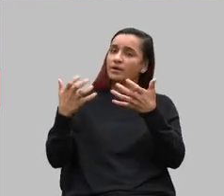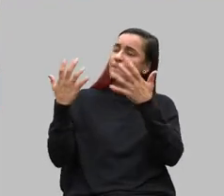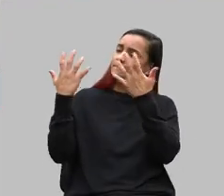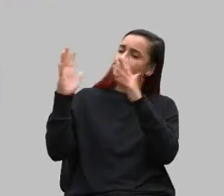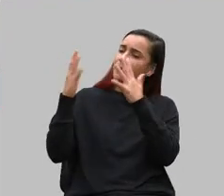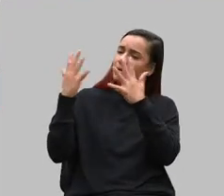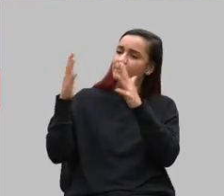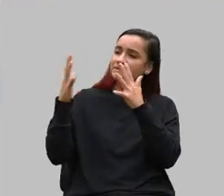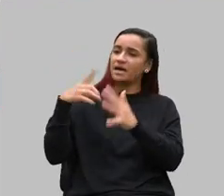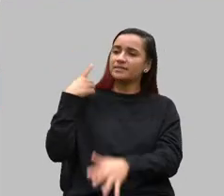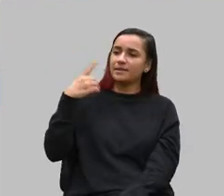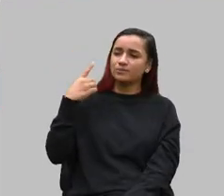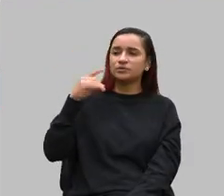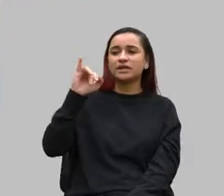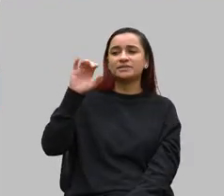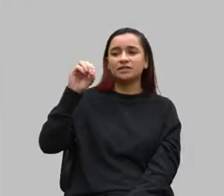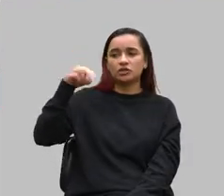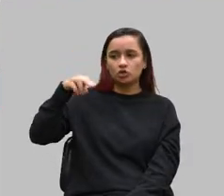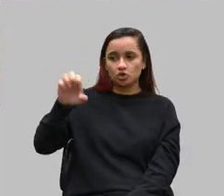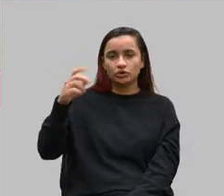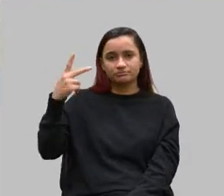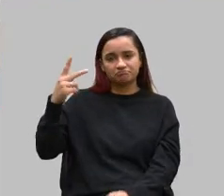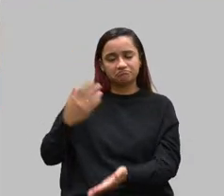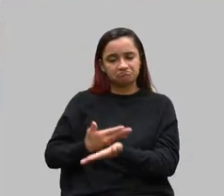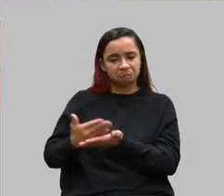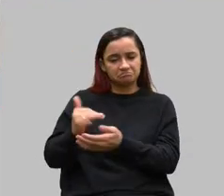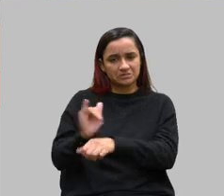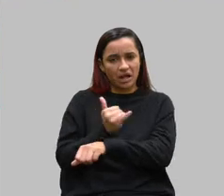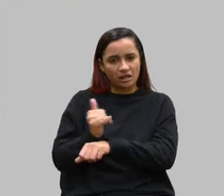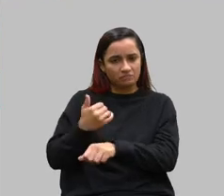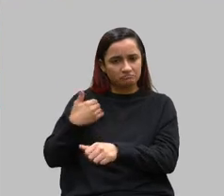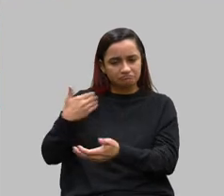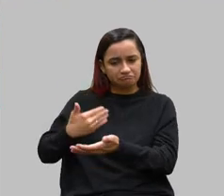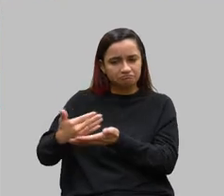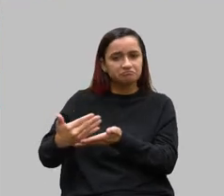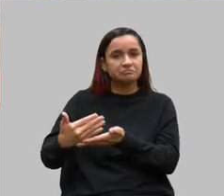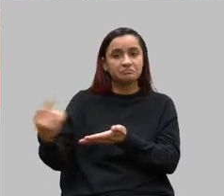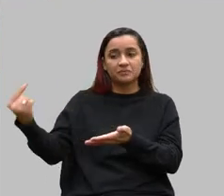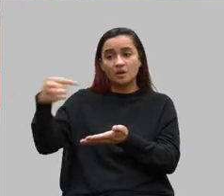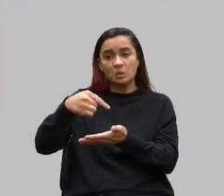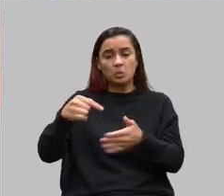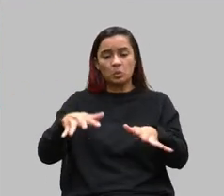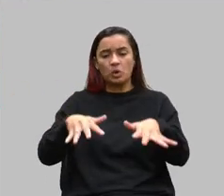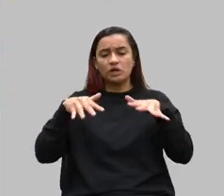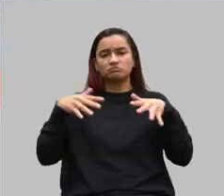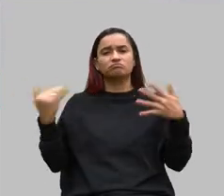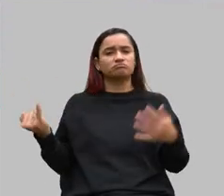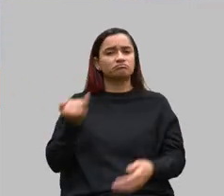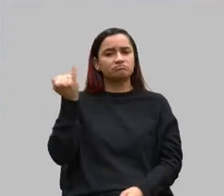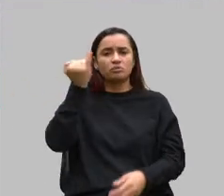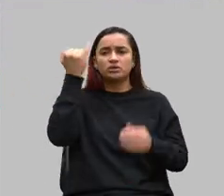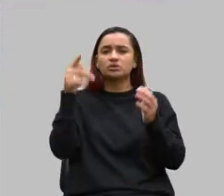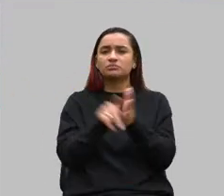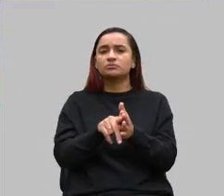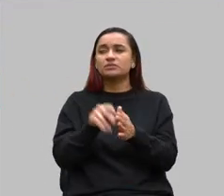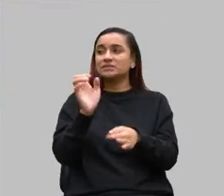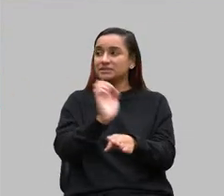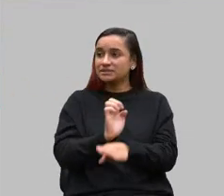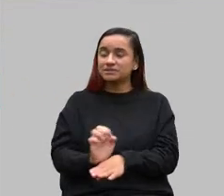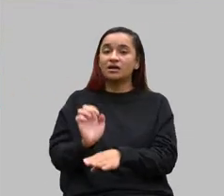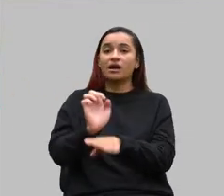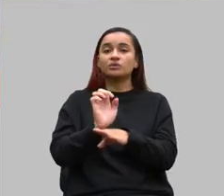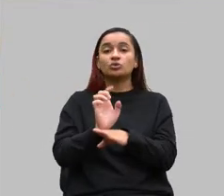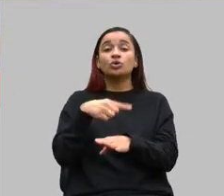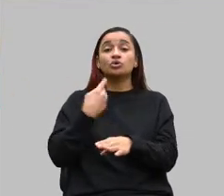ion por essa iniciativa essa esse esse evento é extremamente importante pro estado nós vivemos